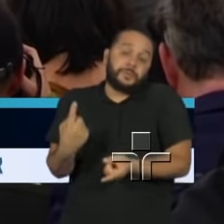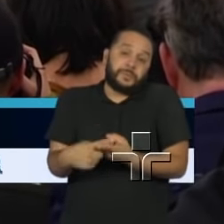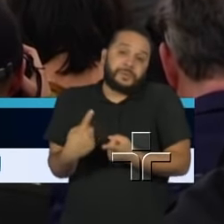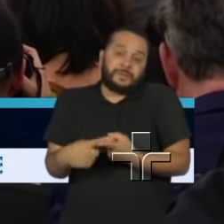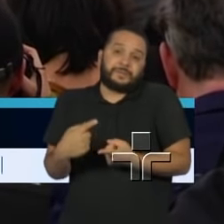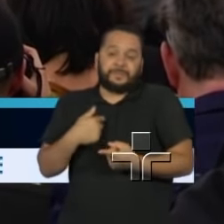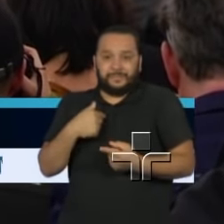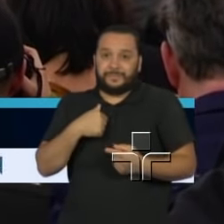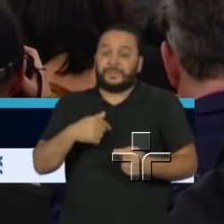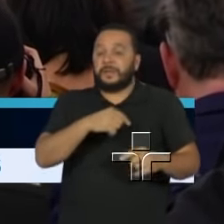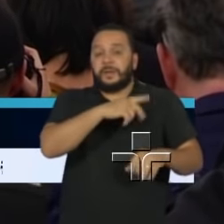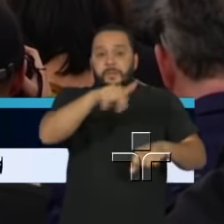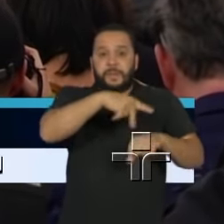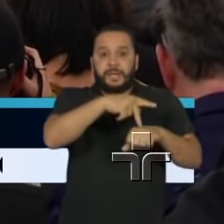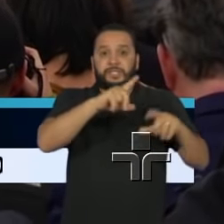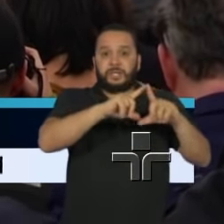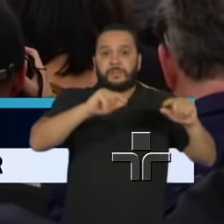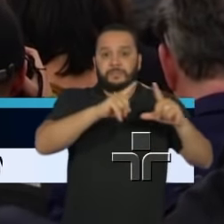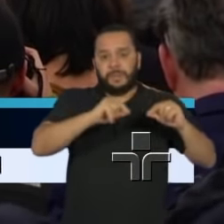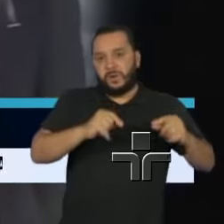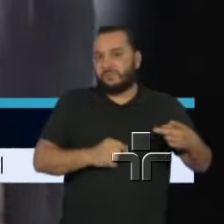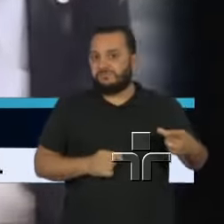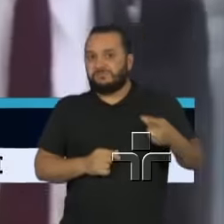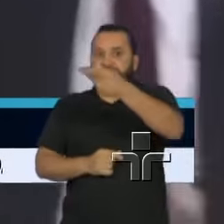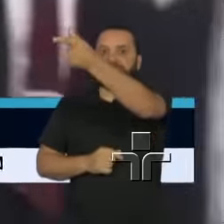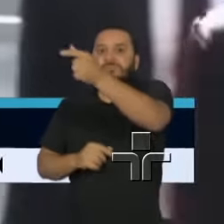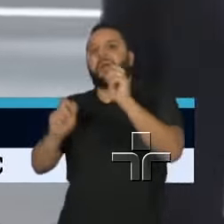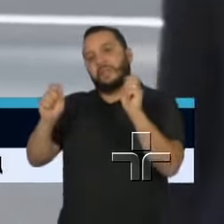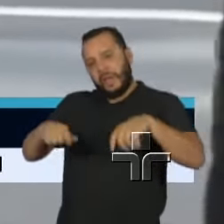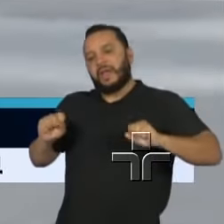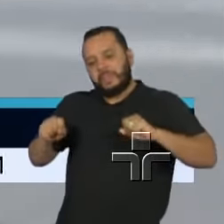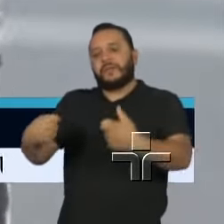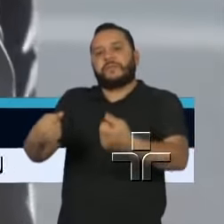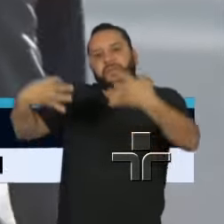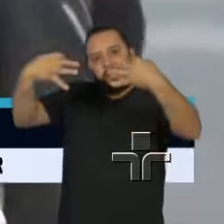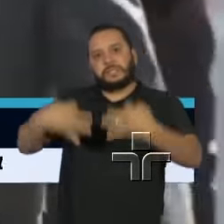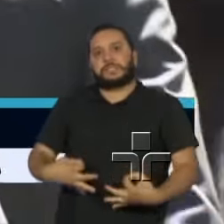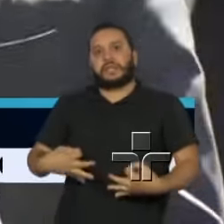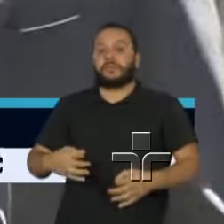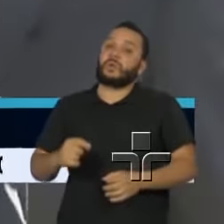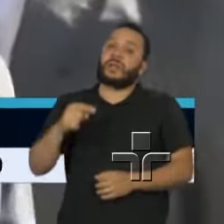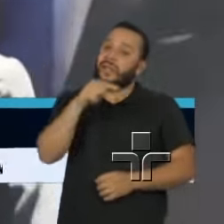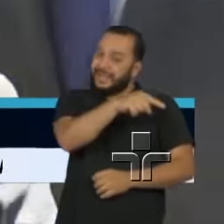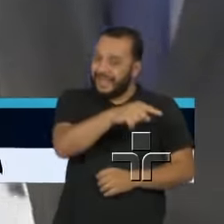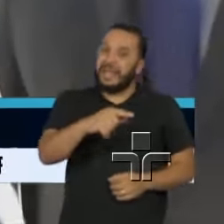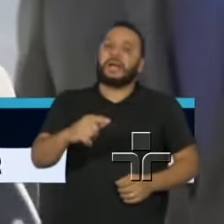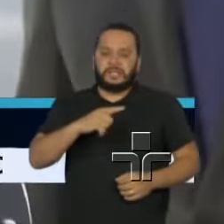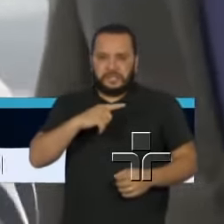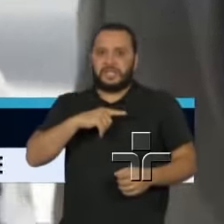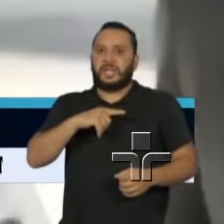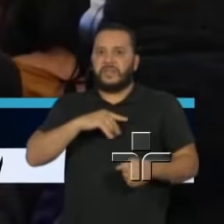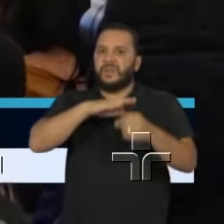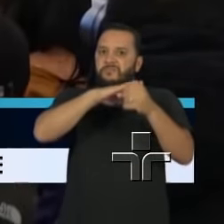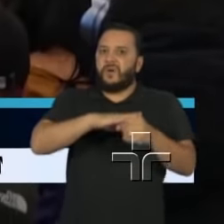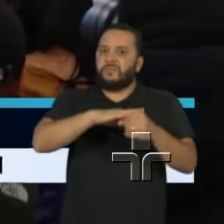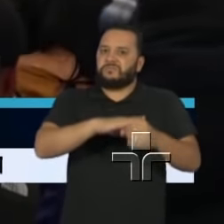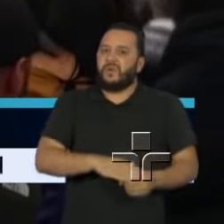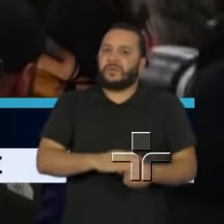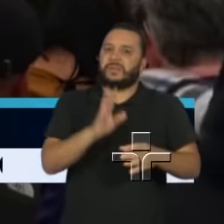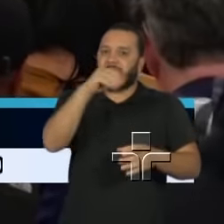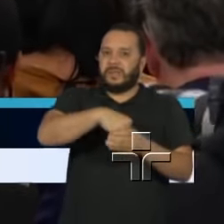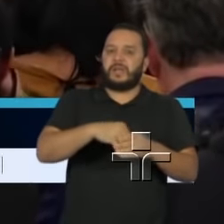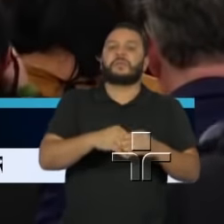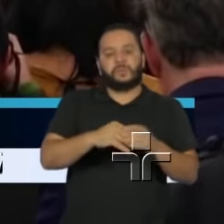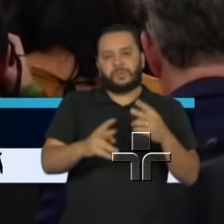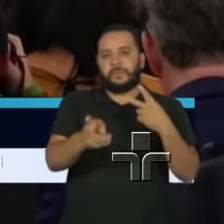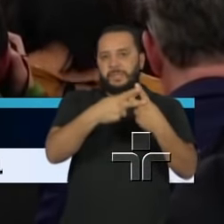do país oriental conseguiria se defender adequadamente e disse que foi submetido a condições desumanas na prisão. No restante do